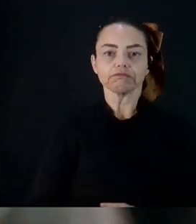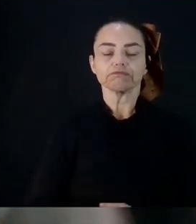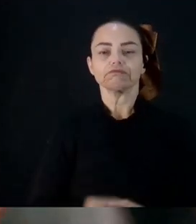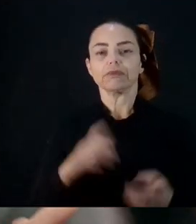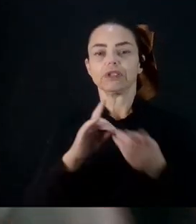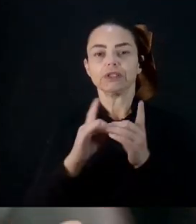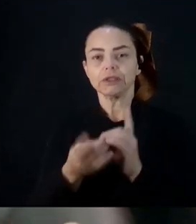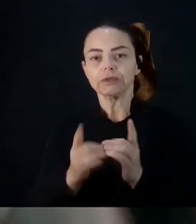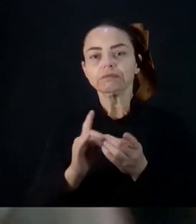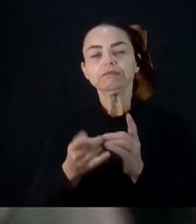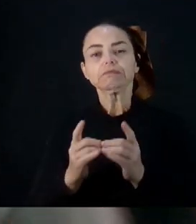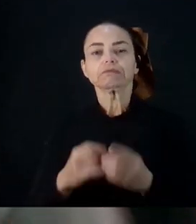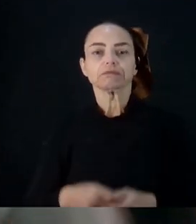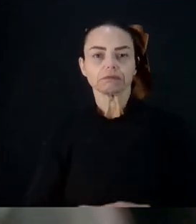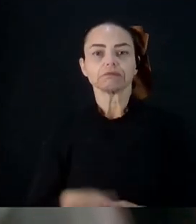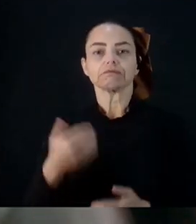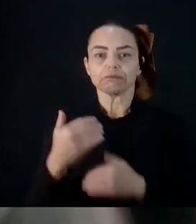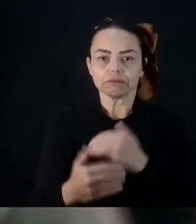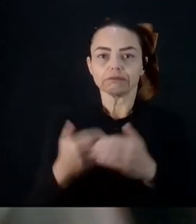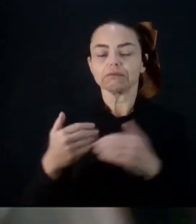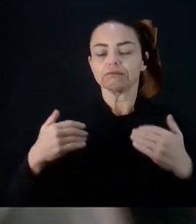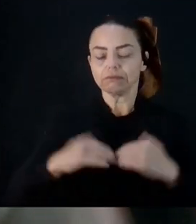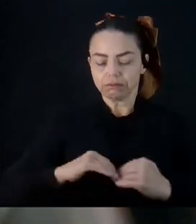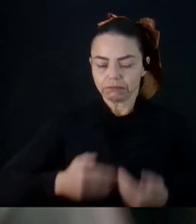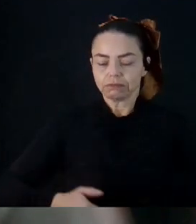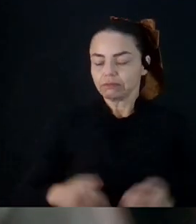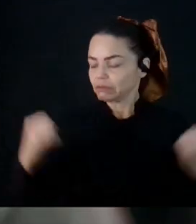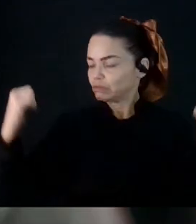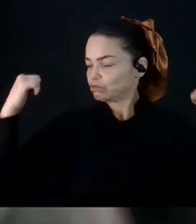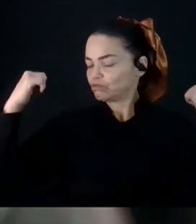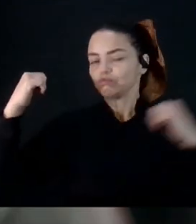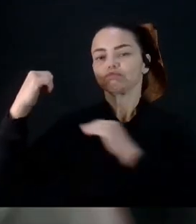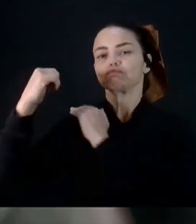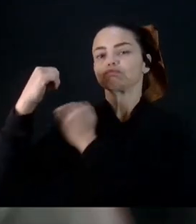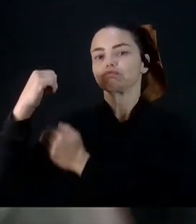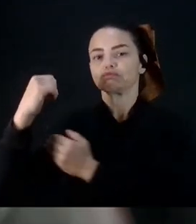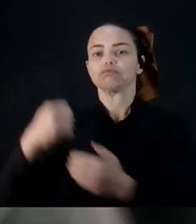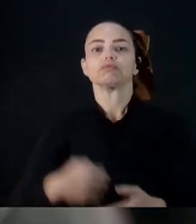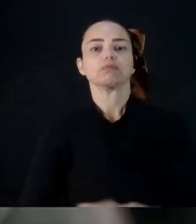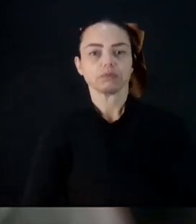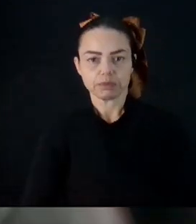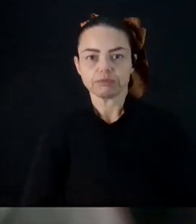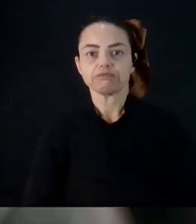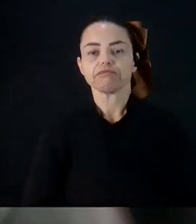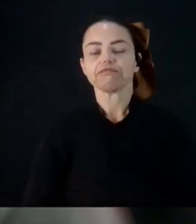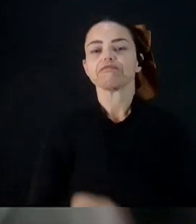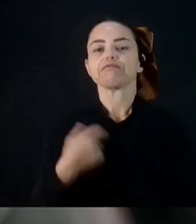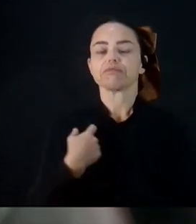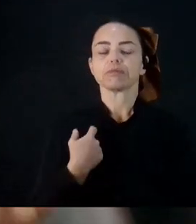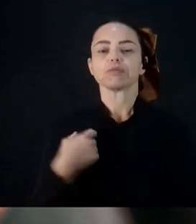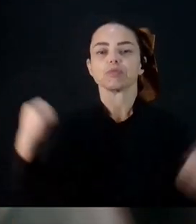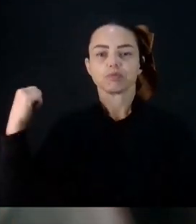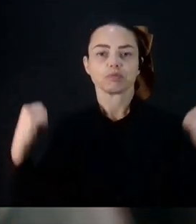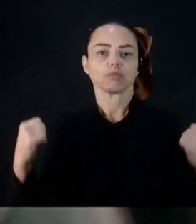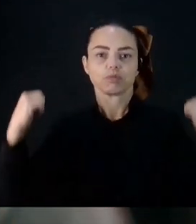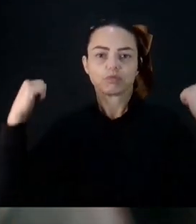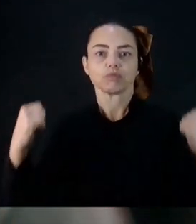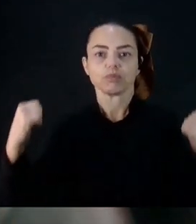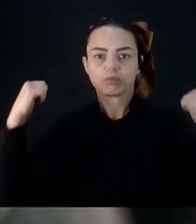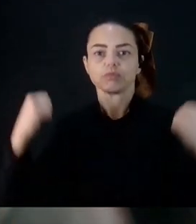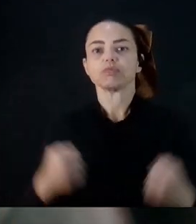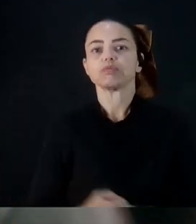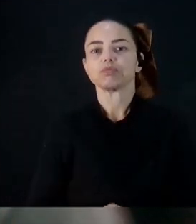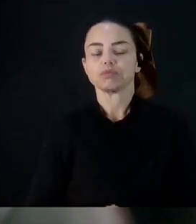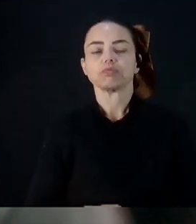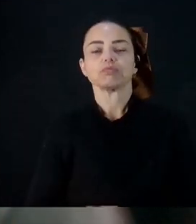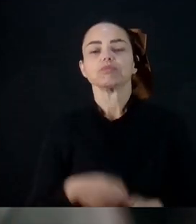estabelecidos e sim vai começar a criar músculo. Então a gente vê muitos querendo fazer uma academia muito pesada. A gente indica assim a